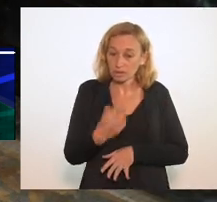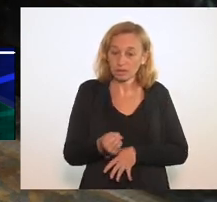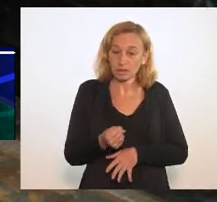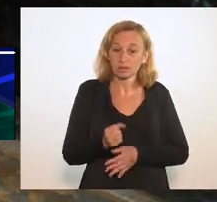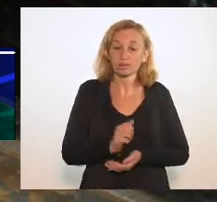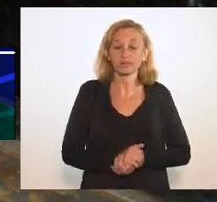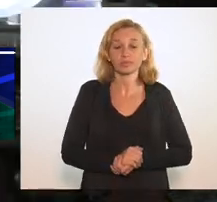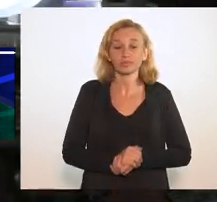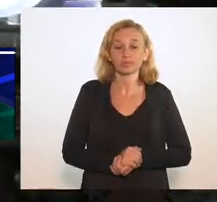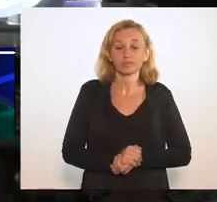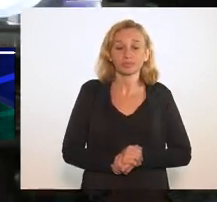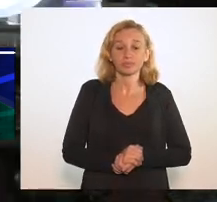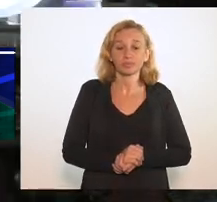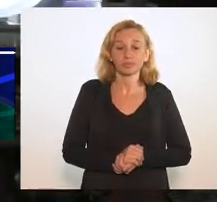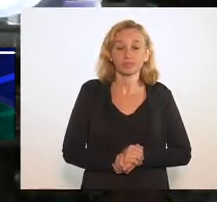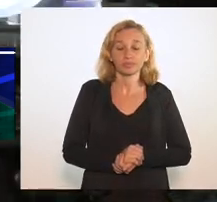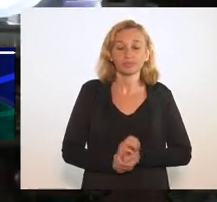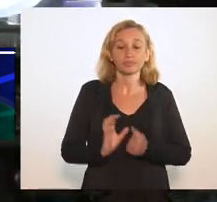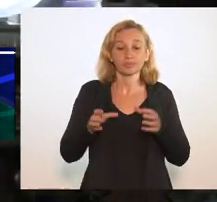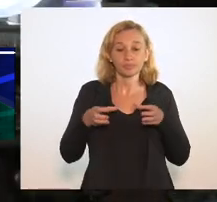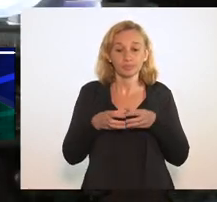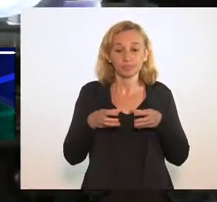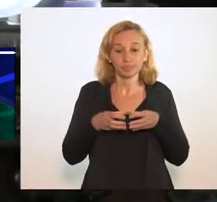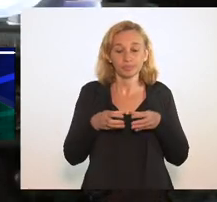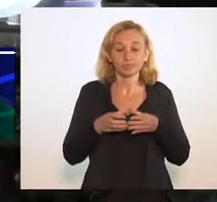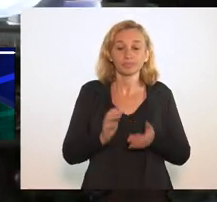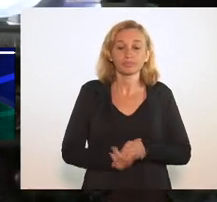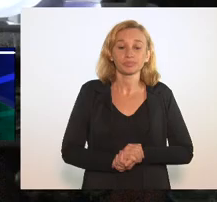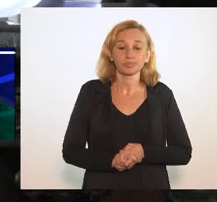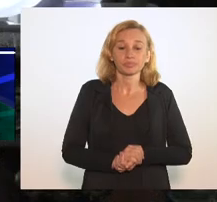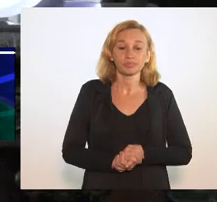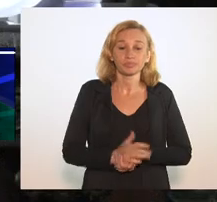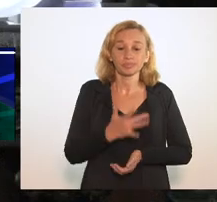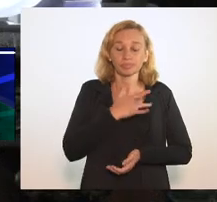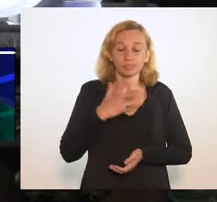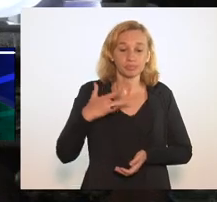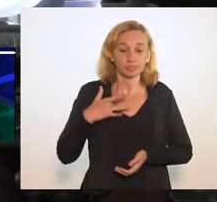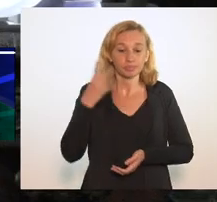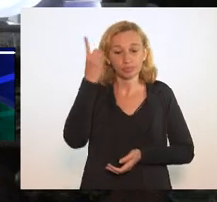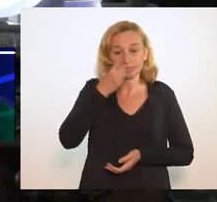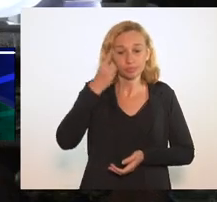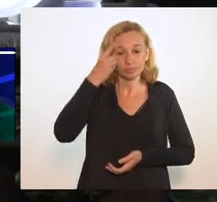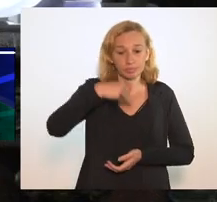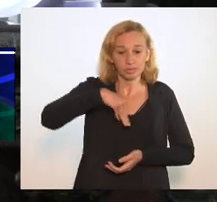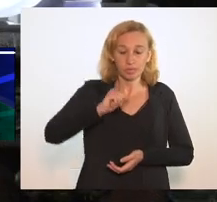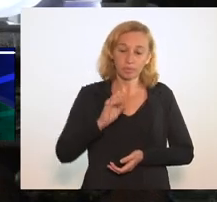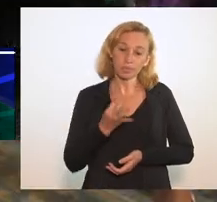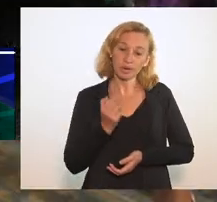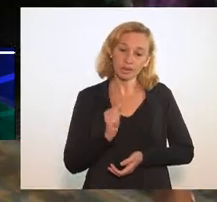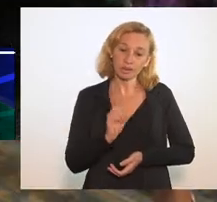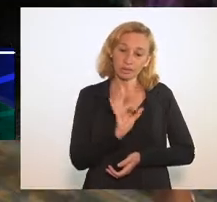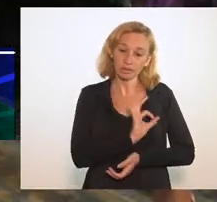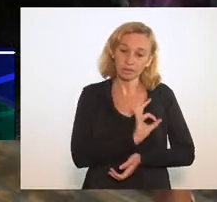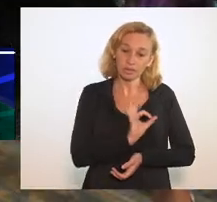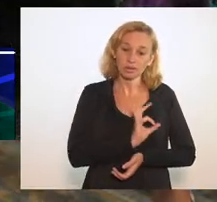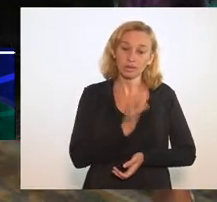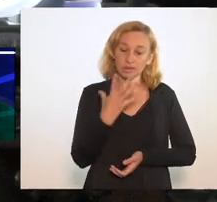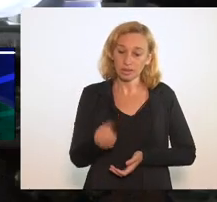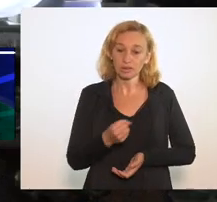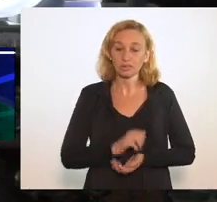CDDM. Pela Comissão da Saúde, deputada Marta Rocha. Parecer